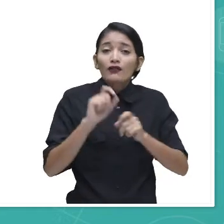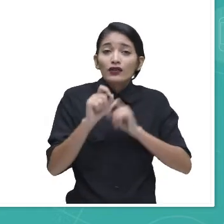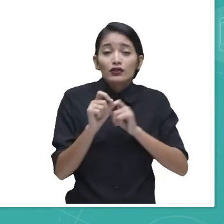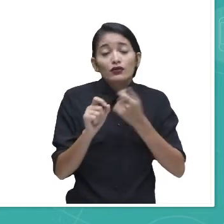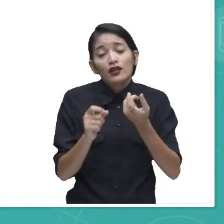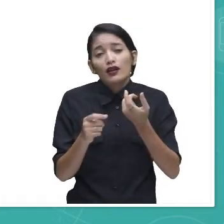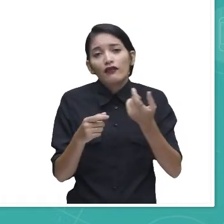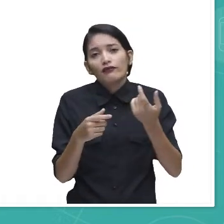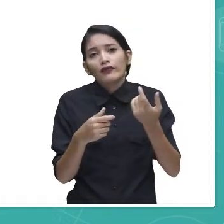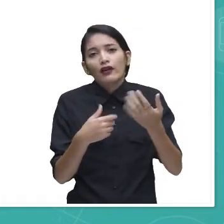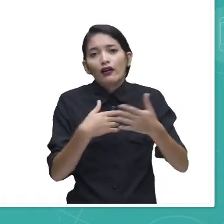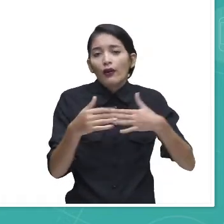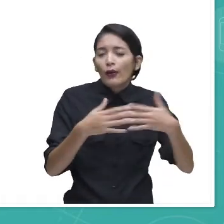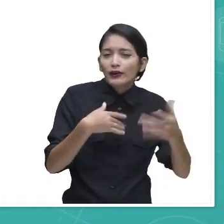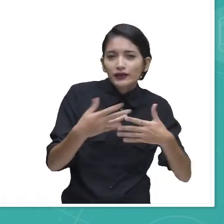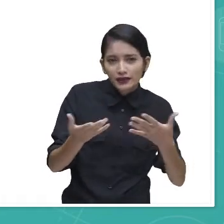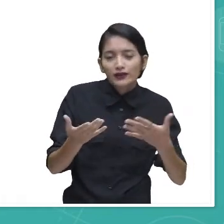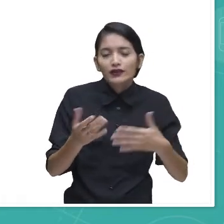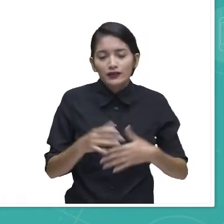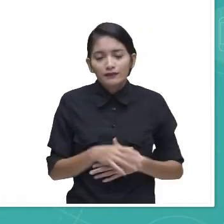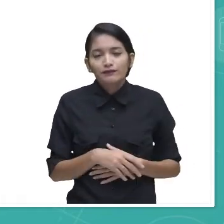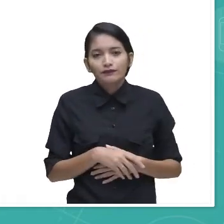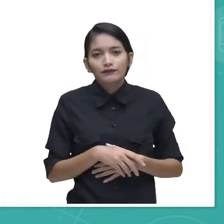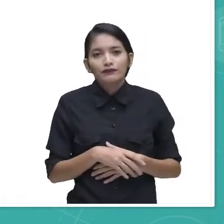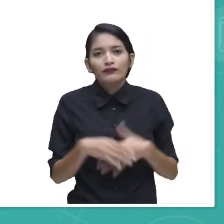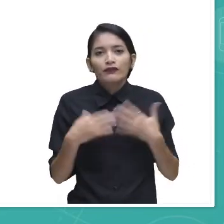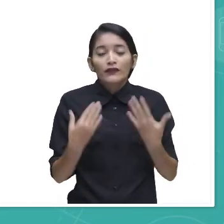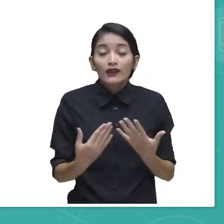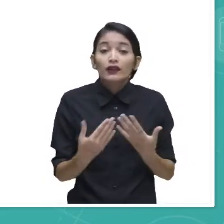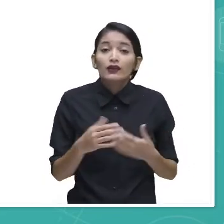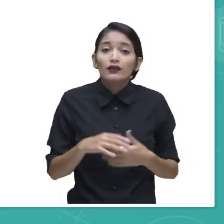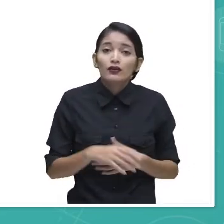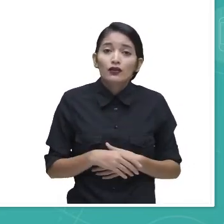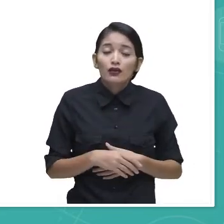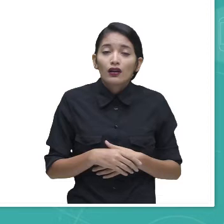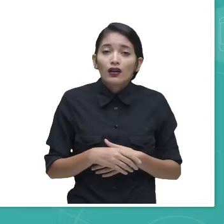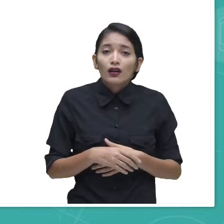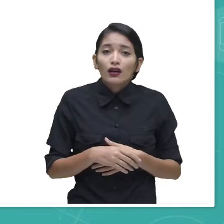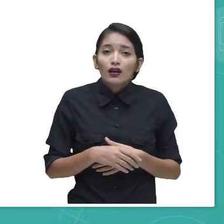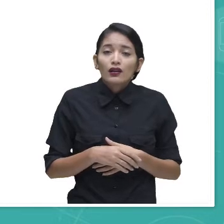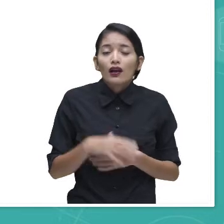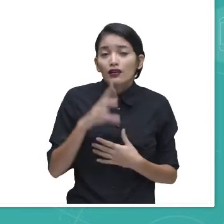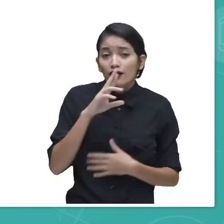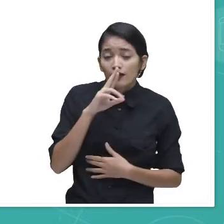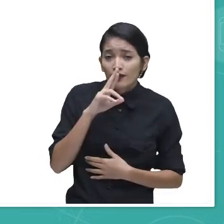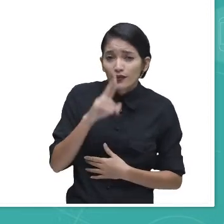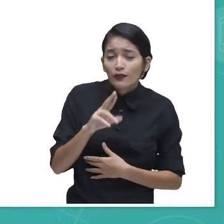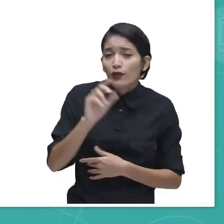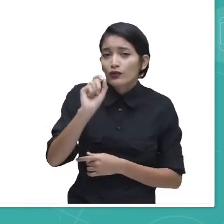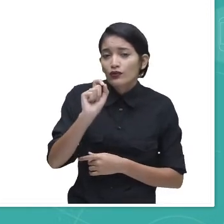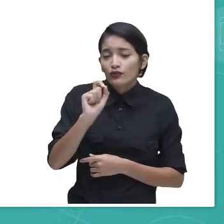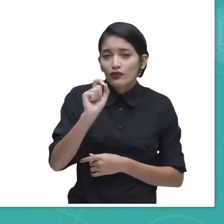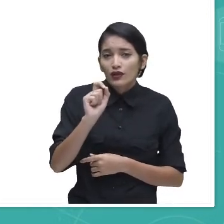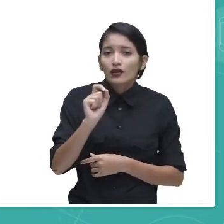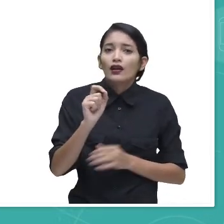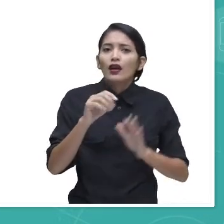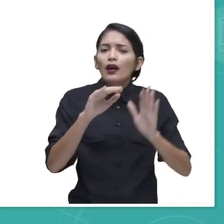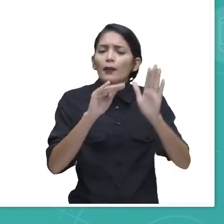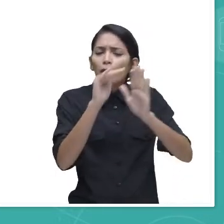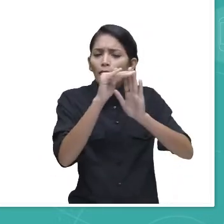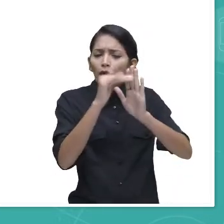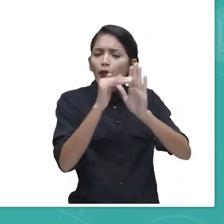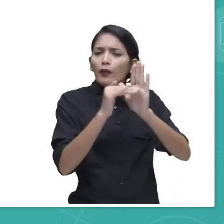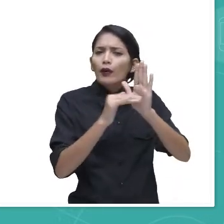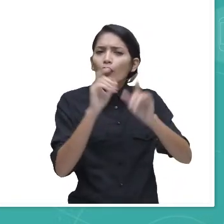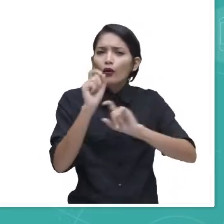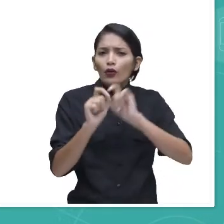coisa, determinado algo, né? Então, na nossa sugestão aí de resposta, as receitas culinárias,